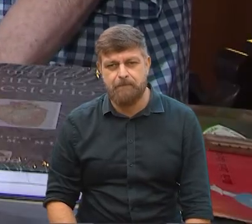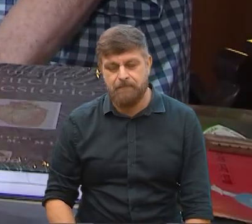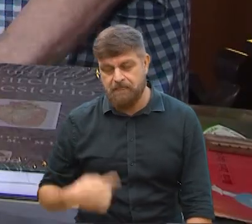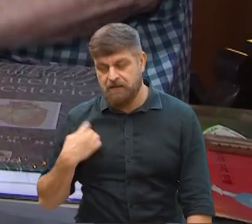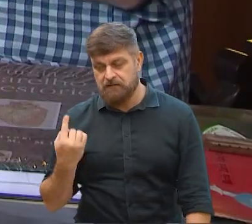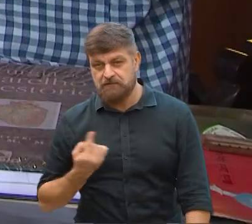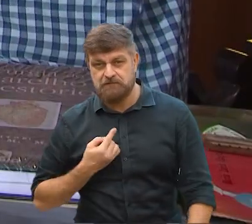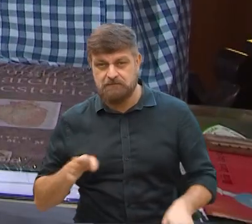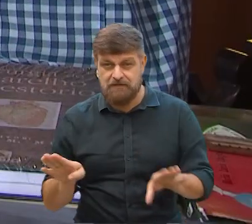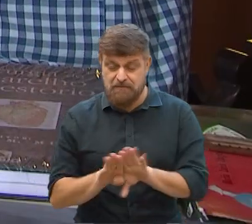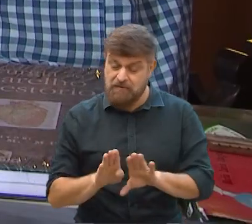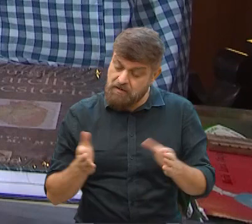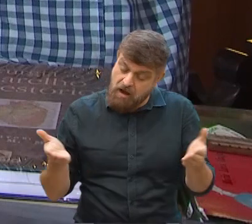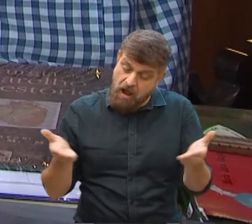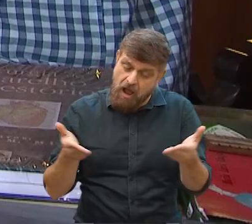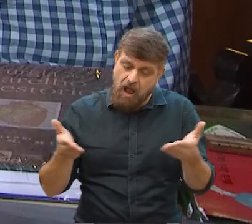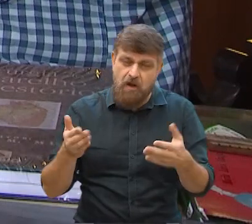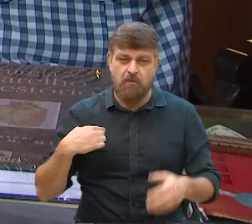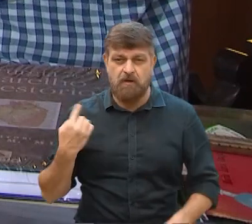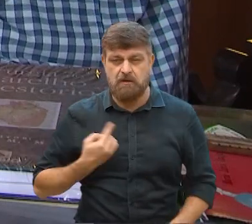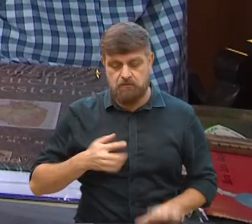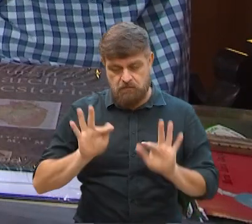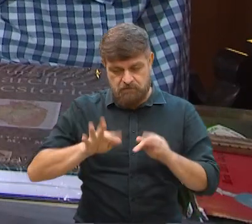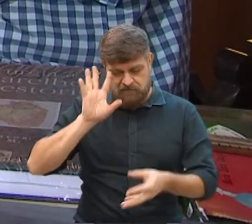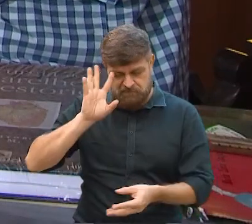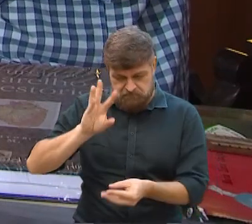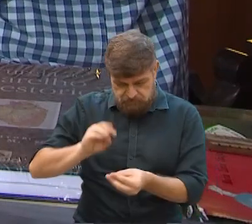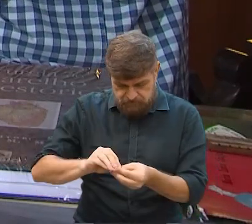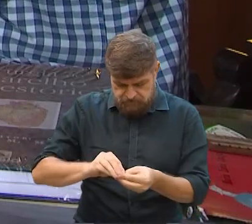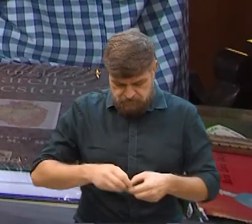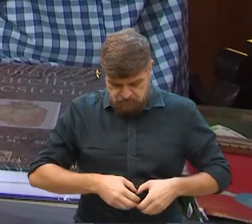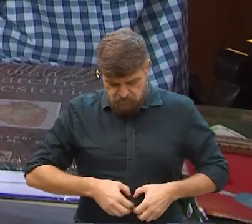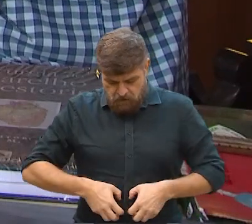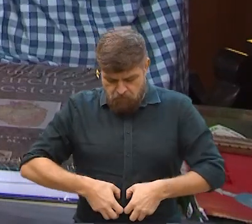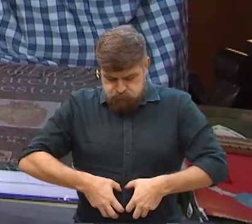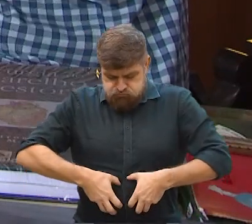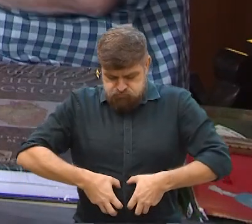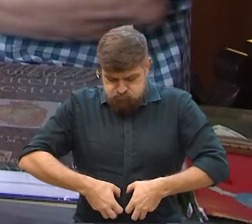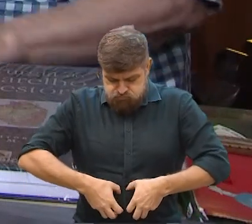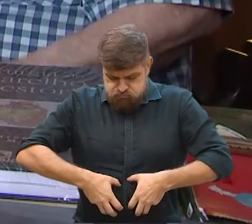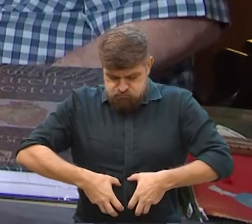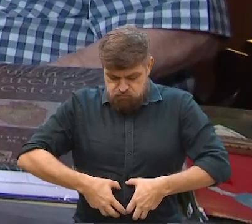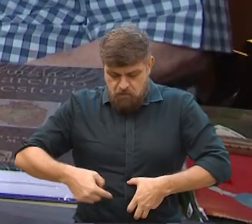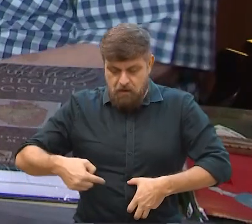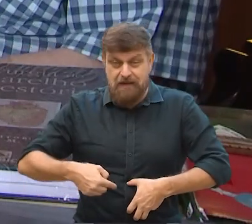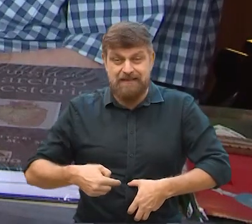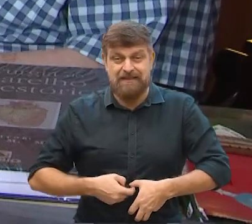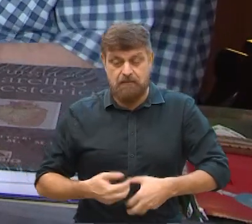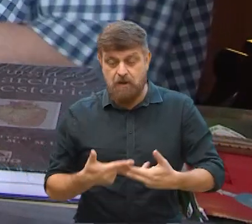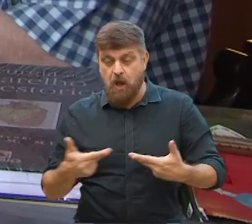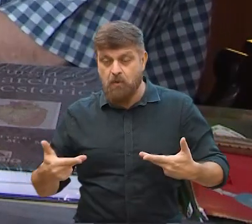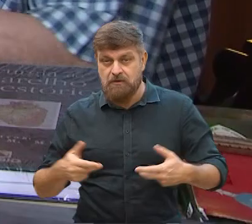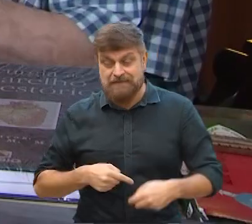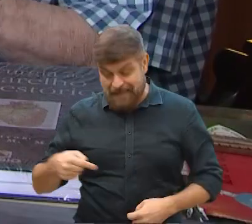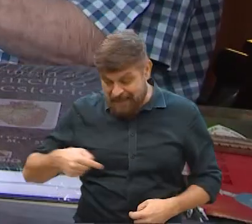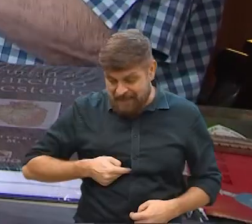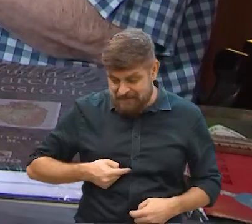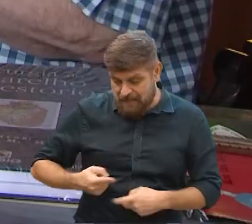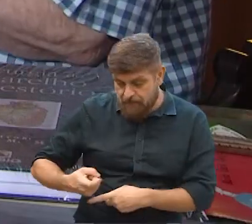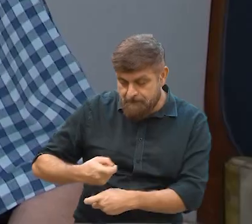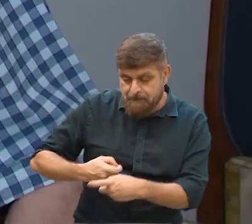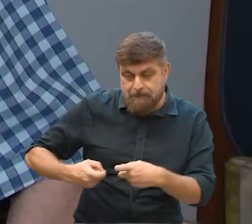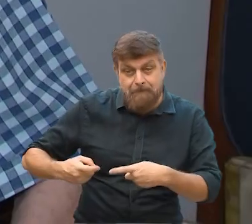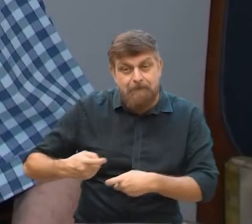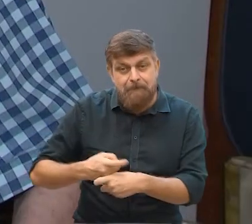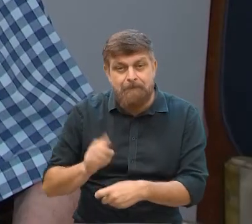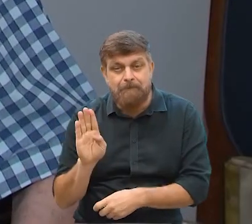nós chegamos. Agora, no fim, o intestino grosso também tem algumas coisas interessantes. Nós temos as bactérias no intestino